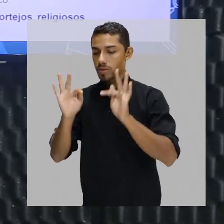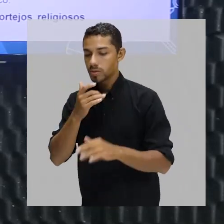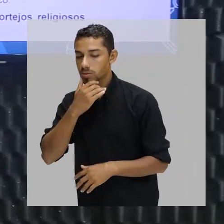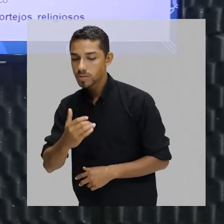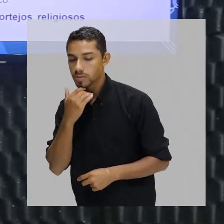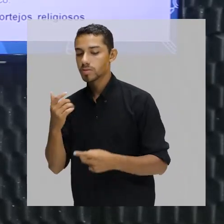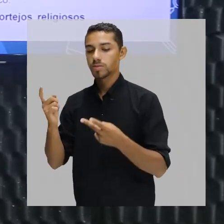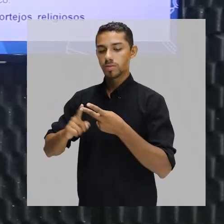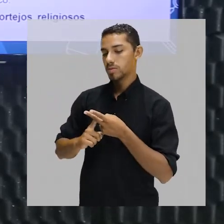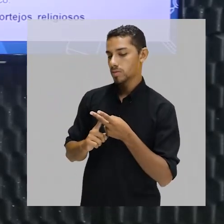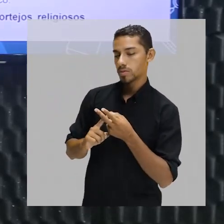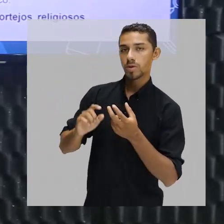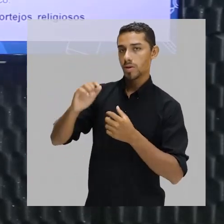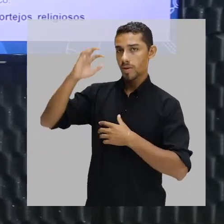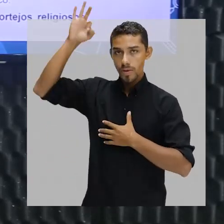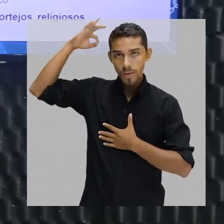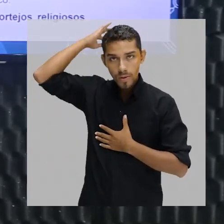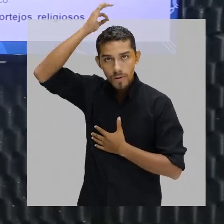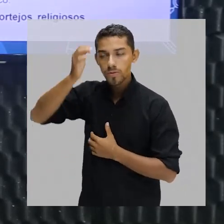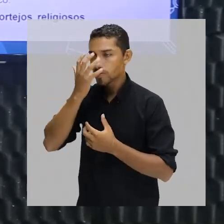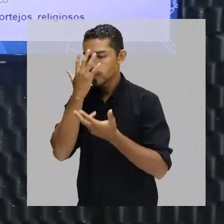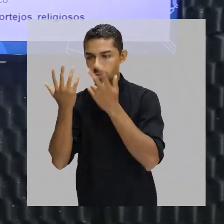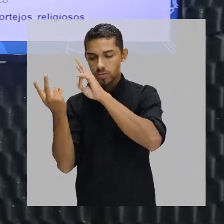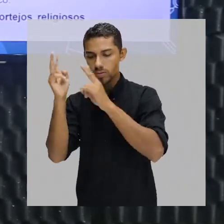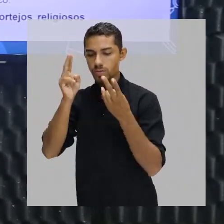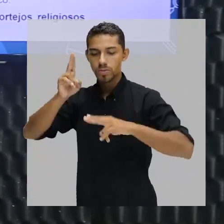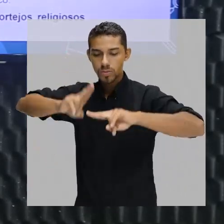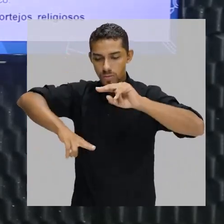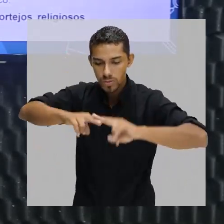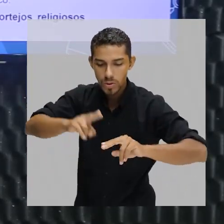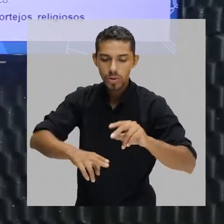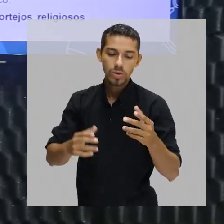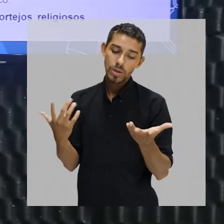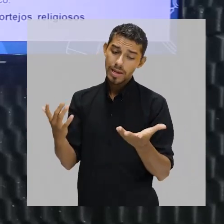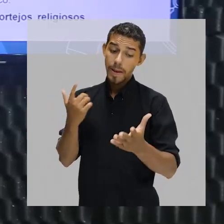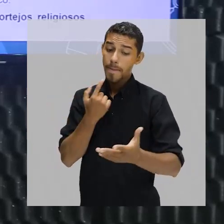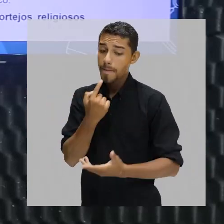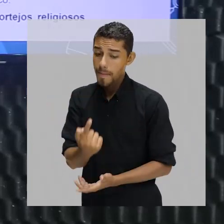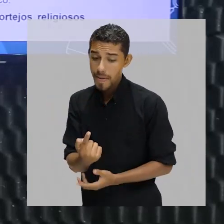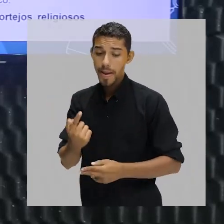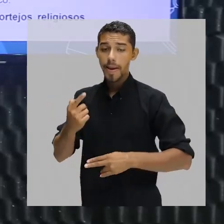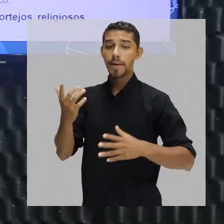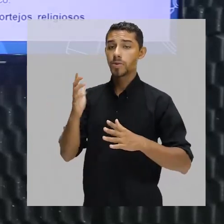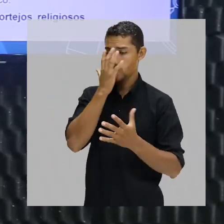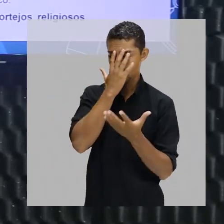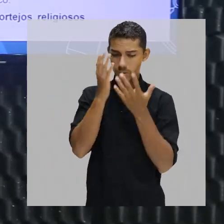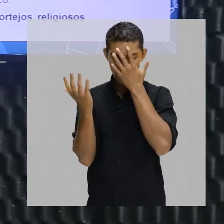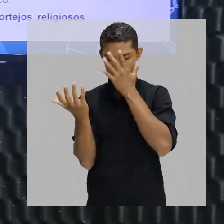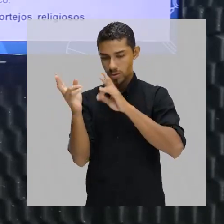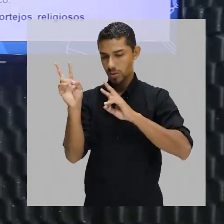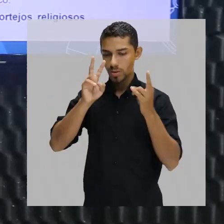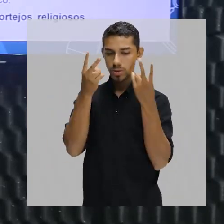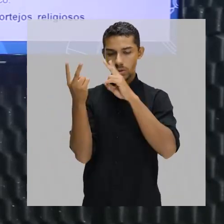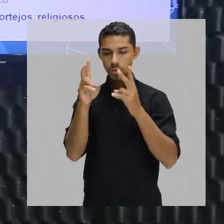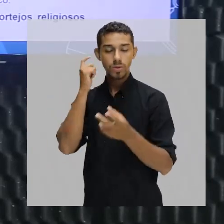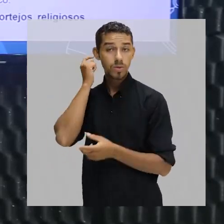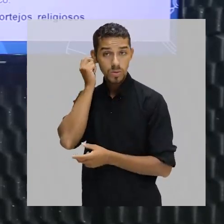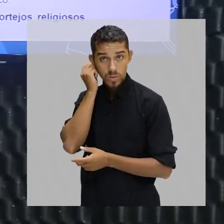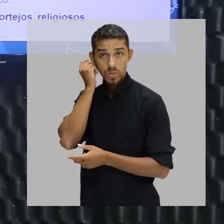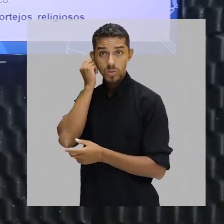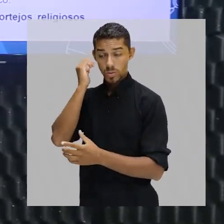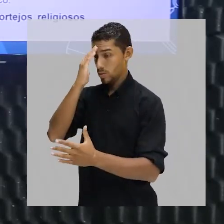do Espírito Santo, São João e no Carnaval. Esse é o menos frequente. Como a gente está perto do Carnaval e está gravando o vídeo perto do Carnaval, e